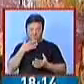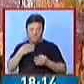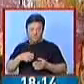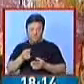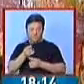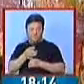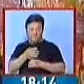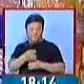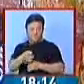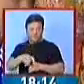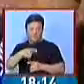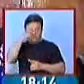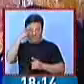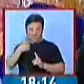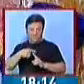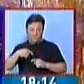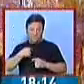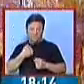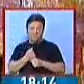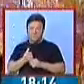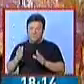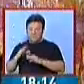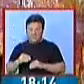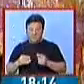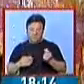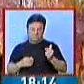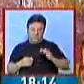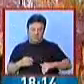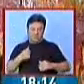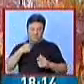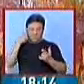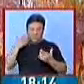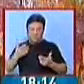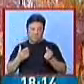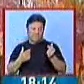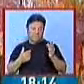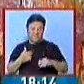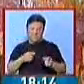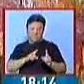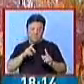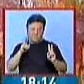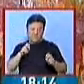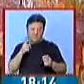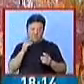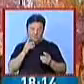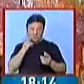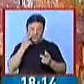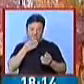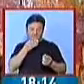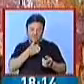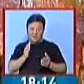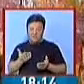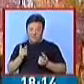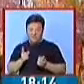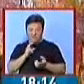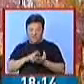vencer esse desafio. Fazer mais com menos dinheiro? Eu penso que agora a questão do menos dinheiro não é uma questão que se veja a colocar. Acho que realmente